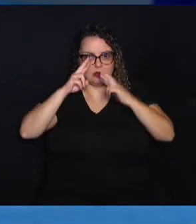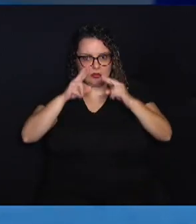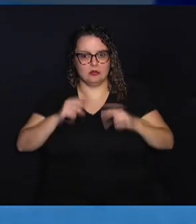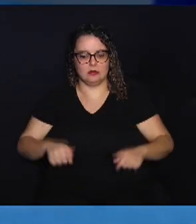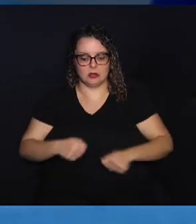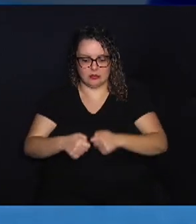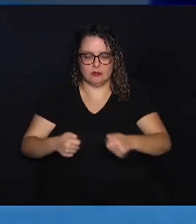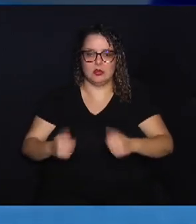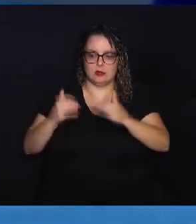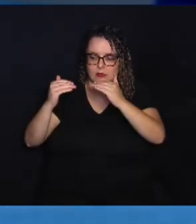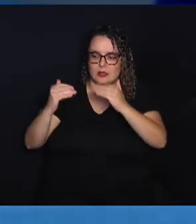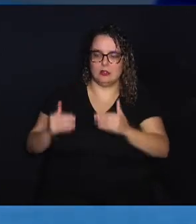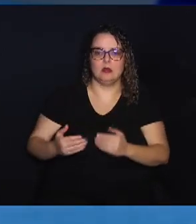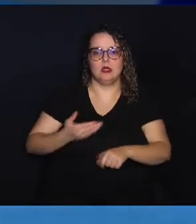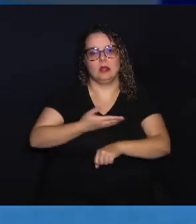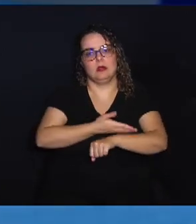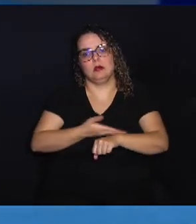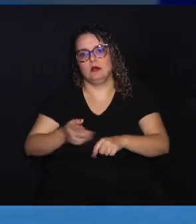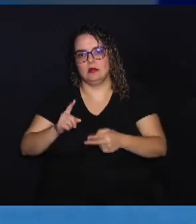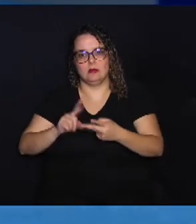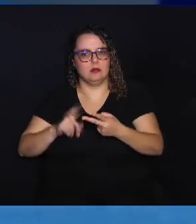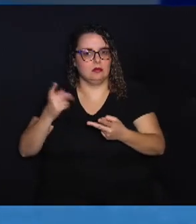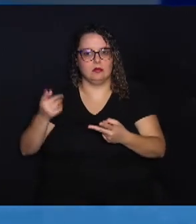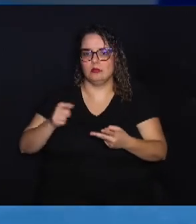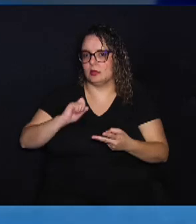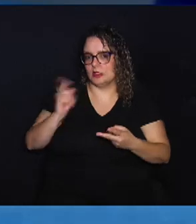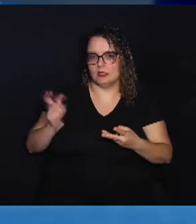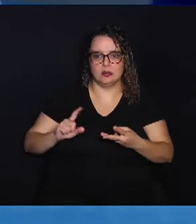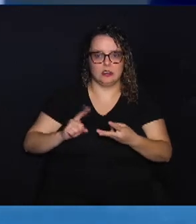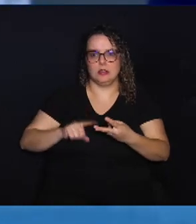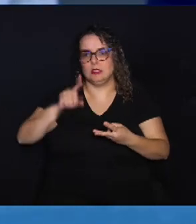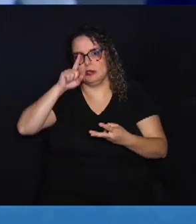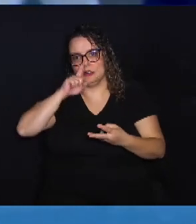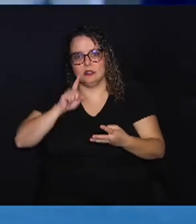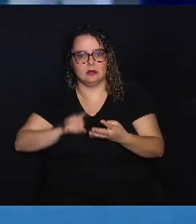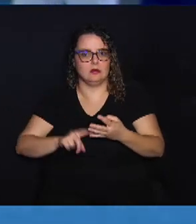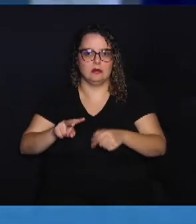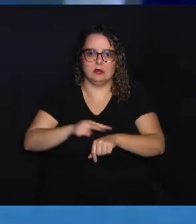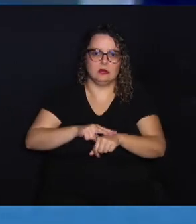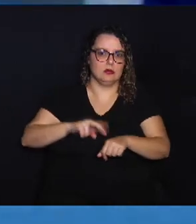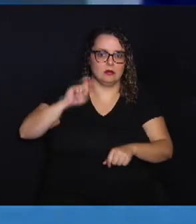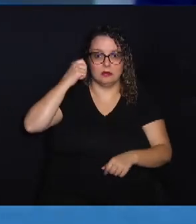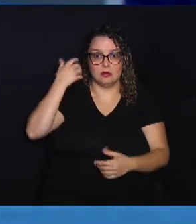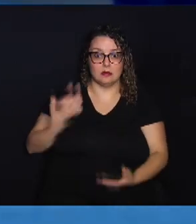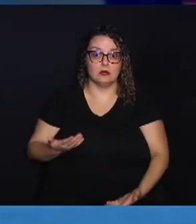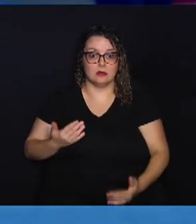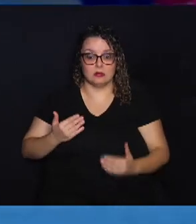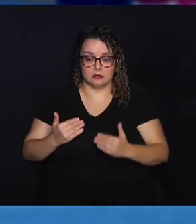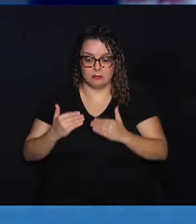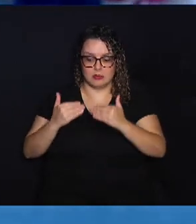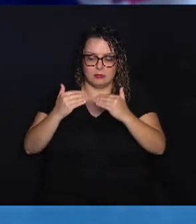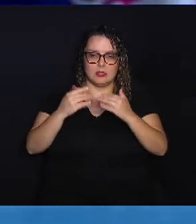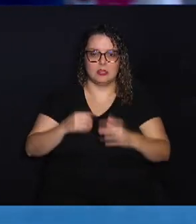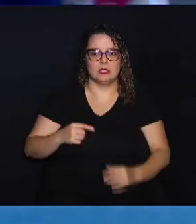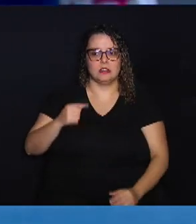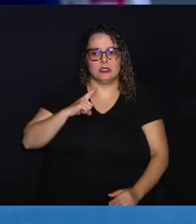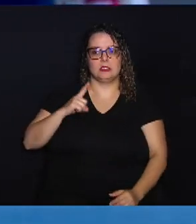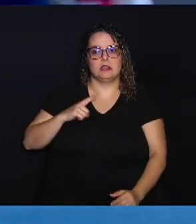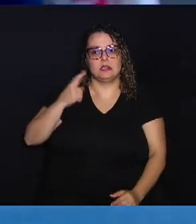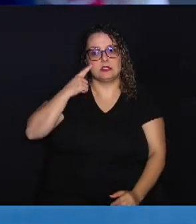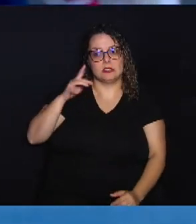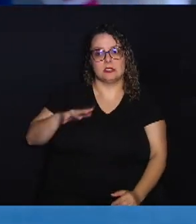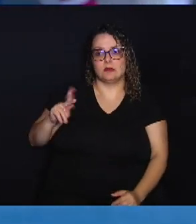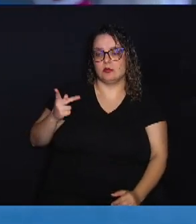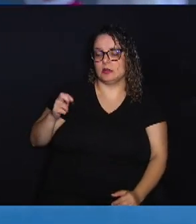as faixas, as brancas, aí vai azul, amarela, verde, preta. Então tem esse senso de hierarquia. Então essa questão